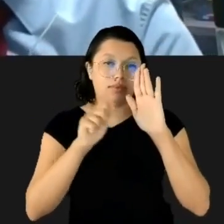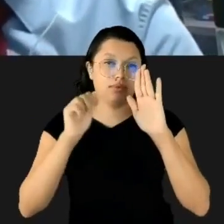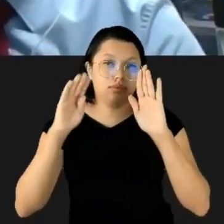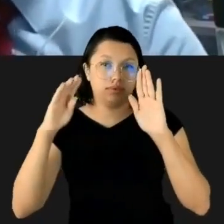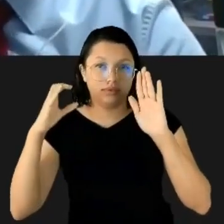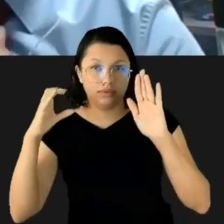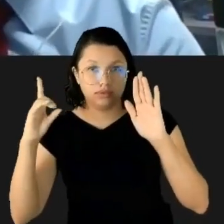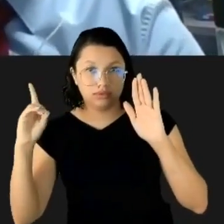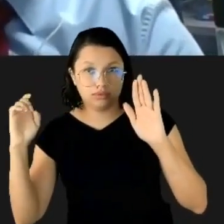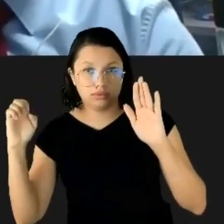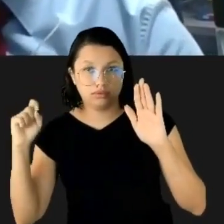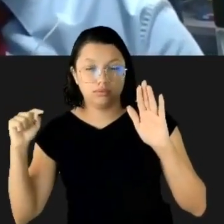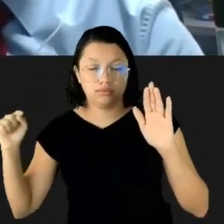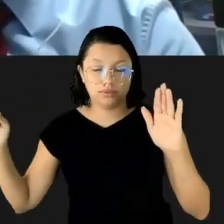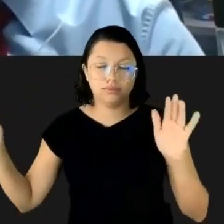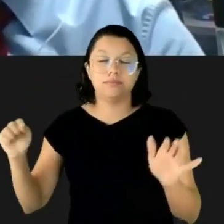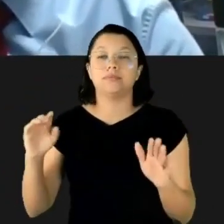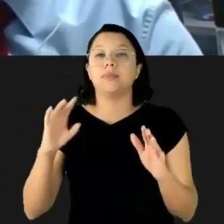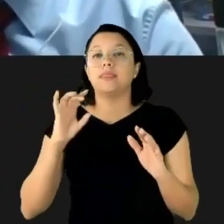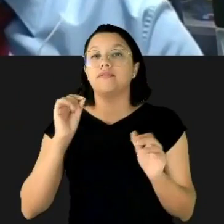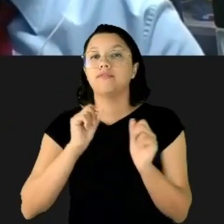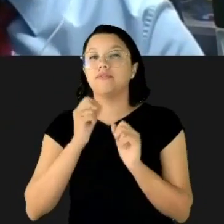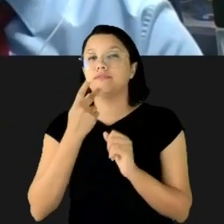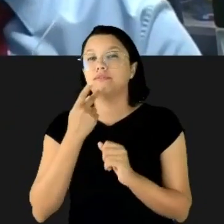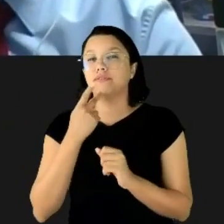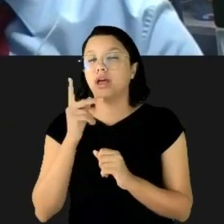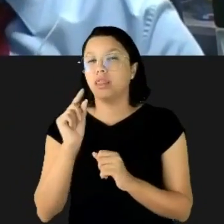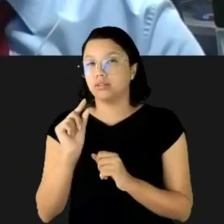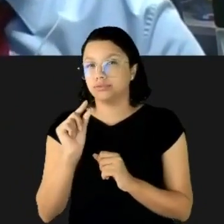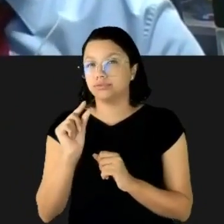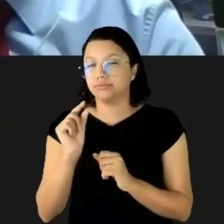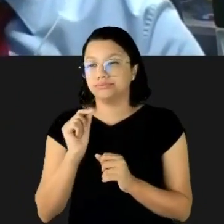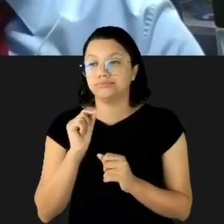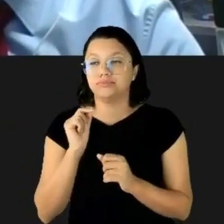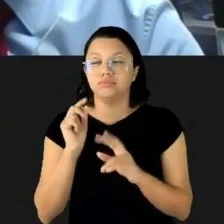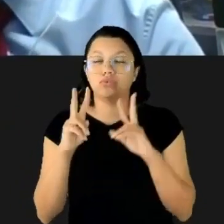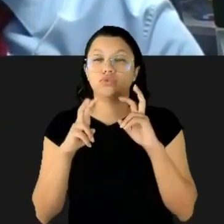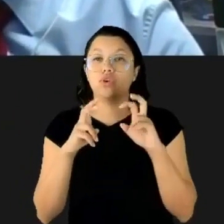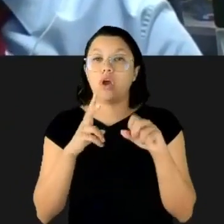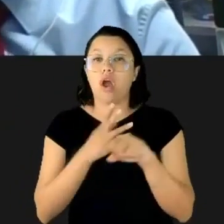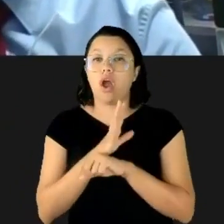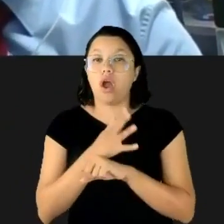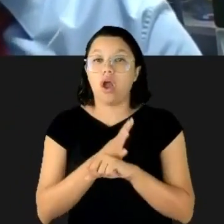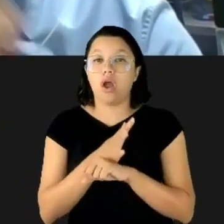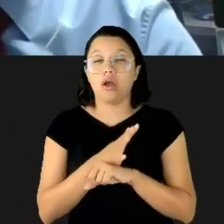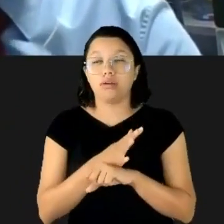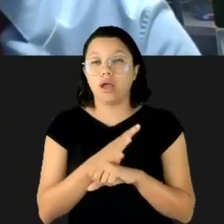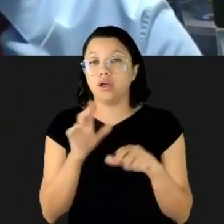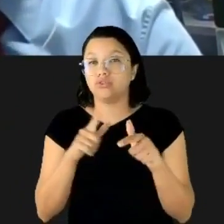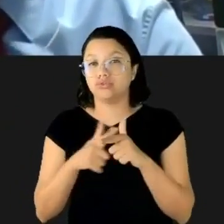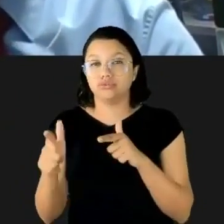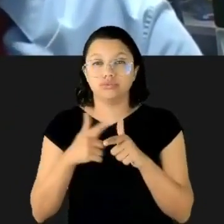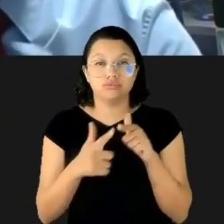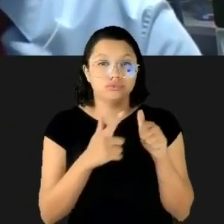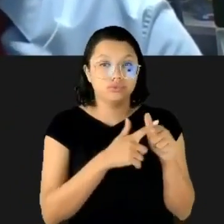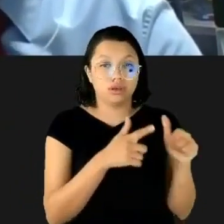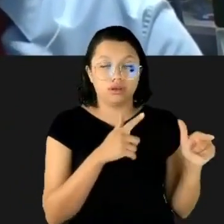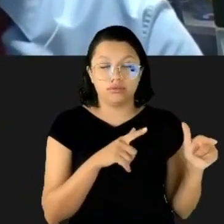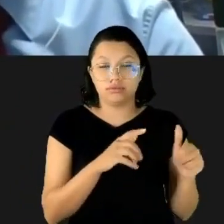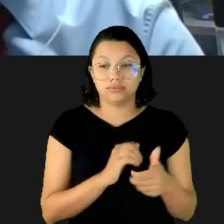vou fazer só um parênteses aqui das tarefas que são mais importantes a distribuição